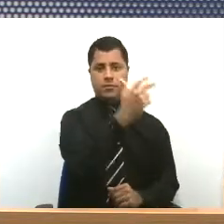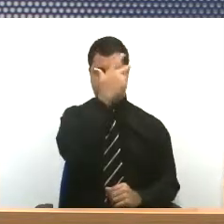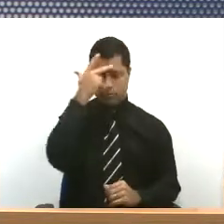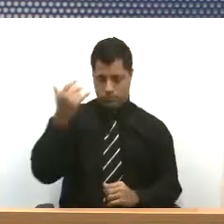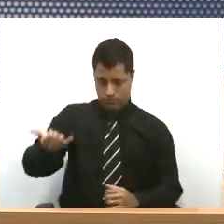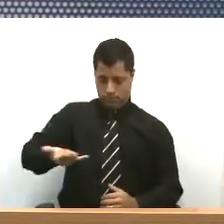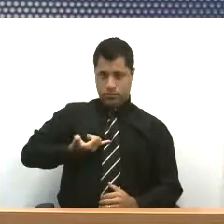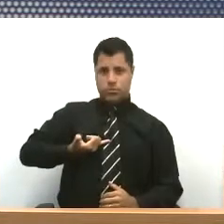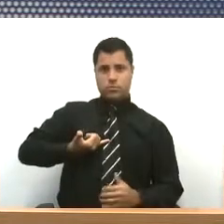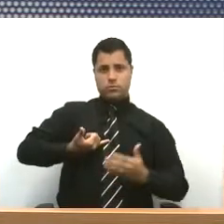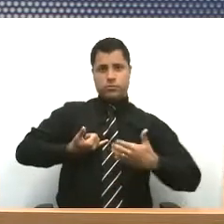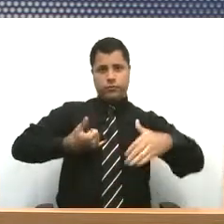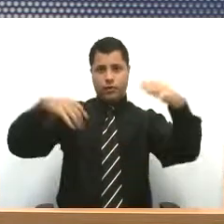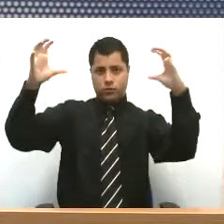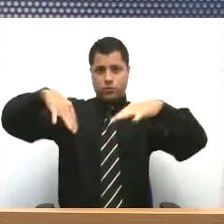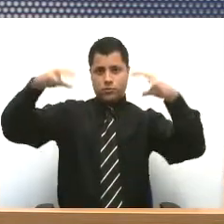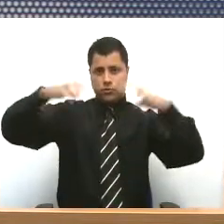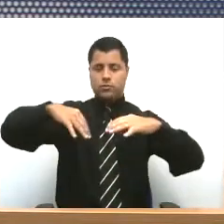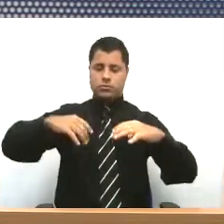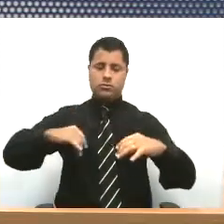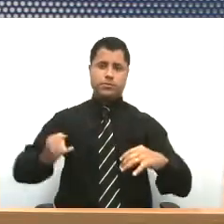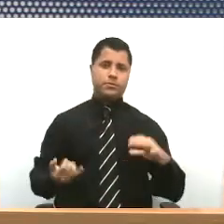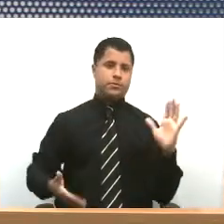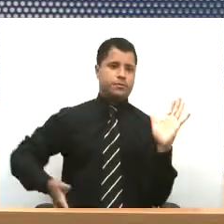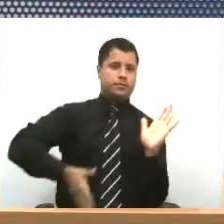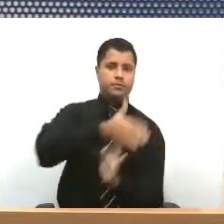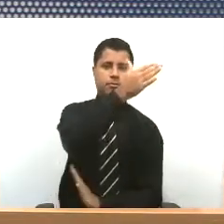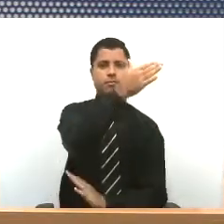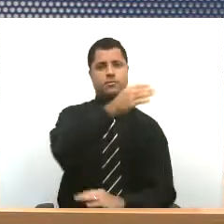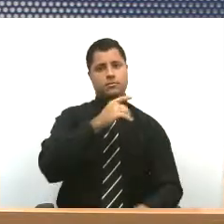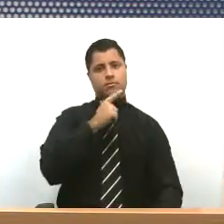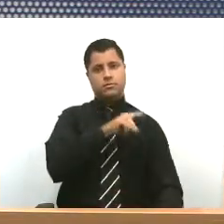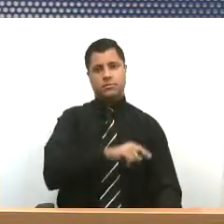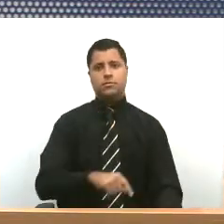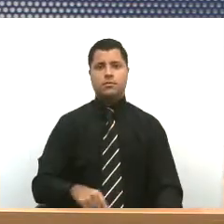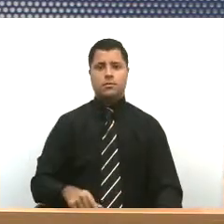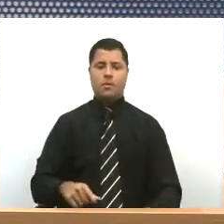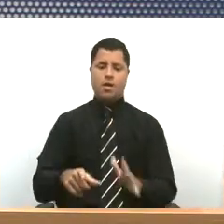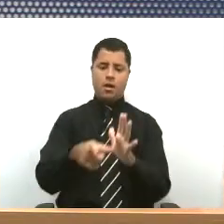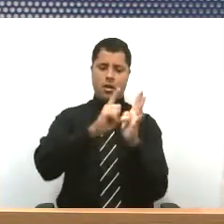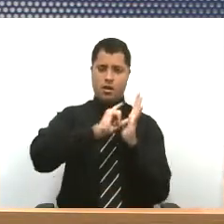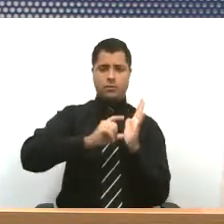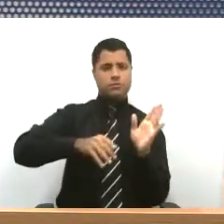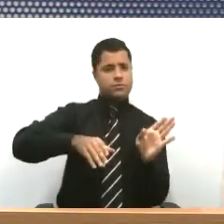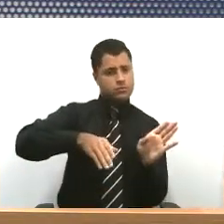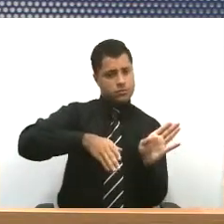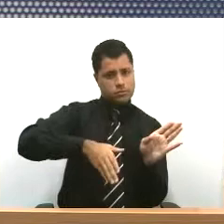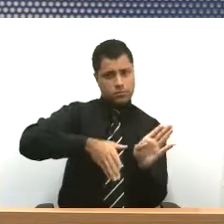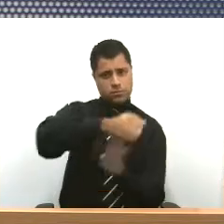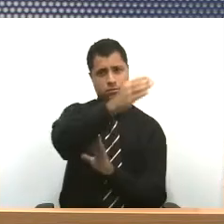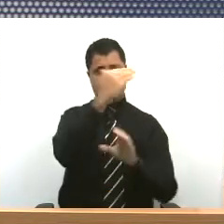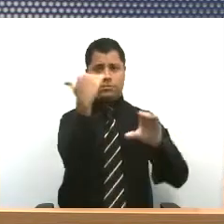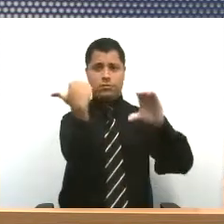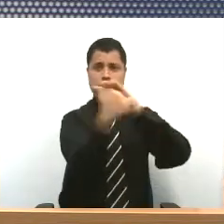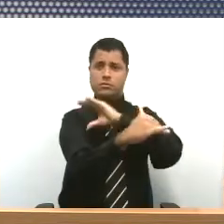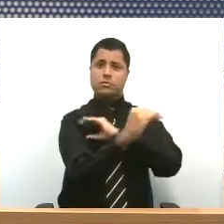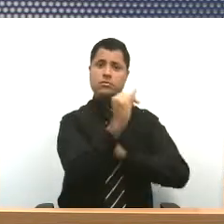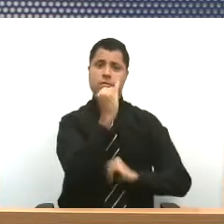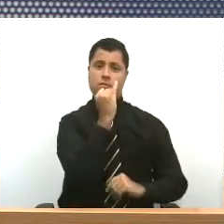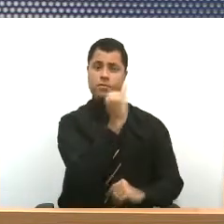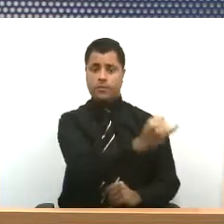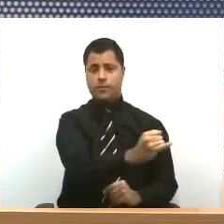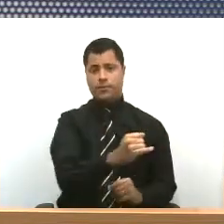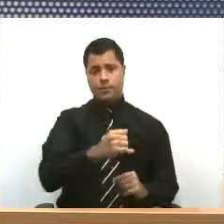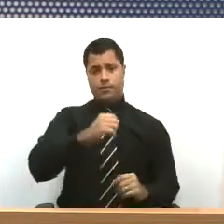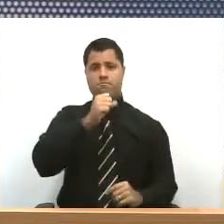quantidade de chuva pesada para esse pessoal. E a gente já começa a orientar para tirar crianças,